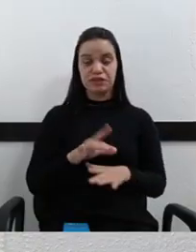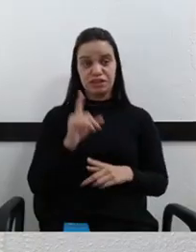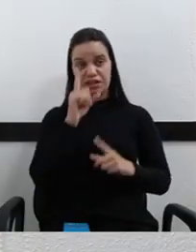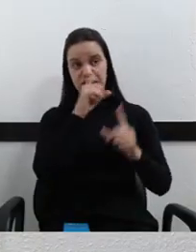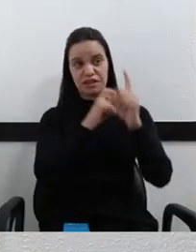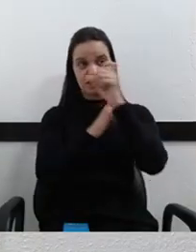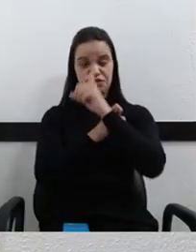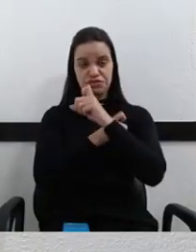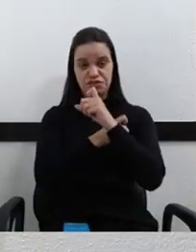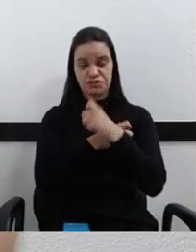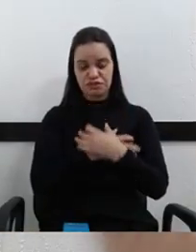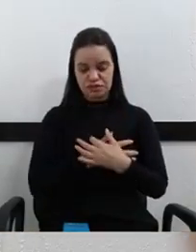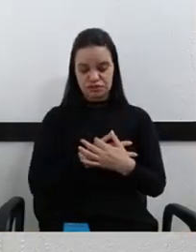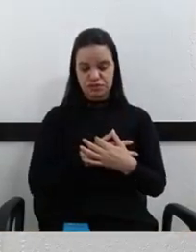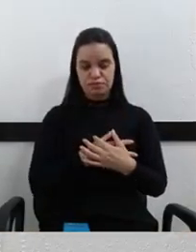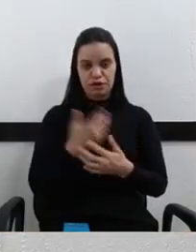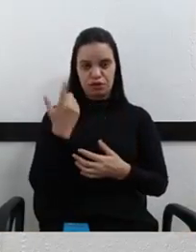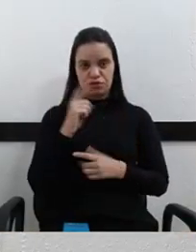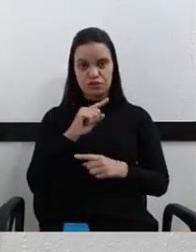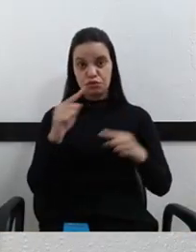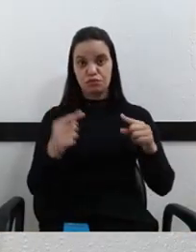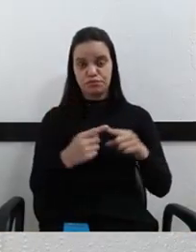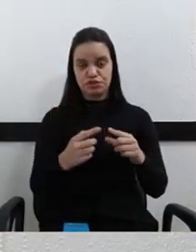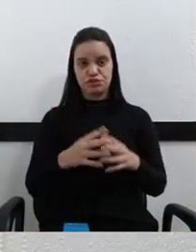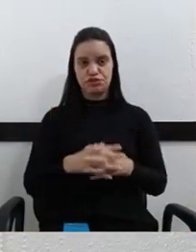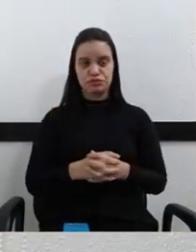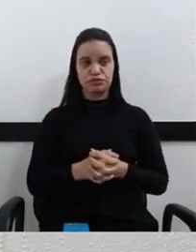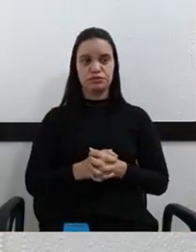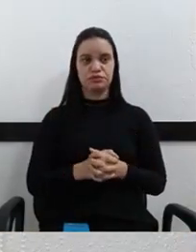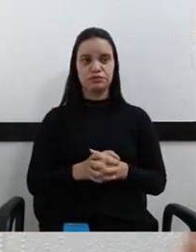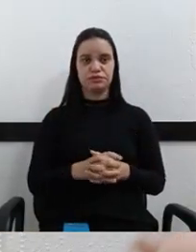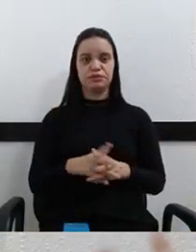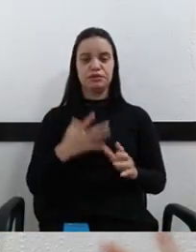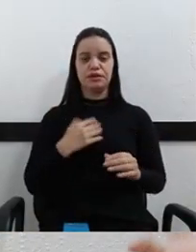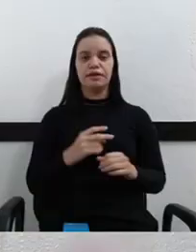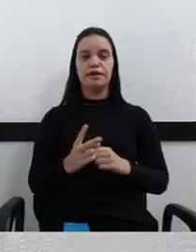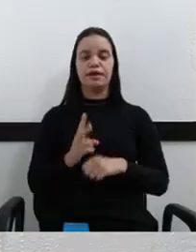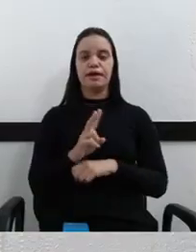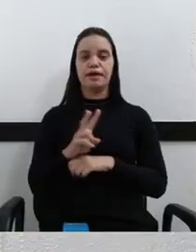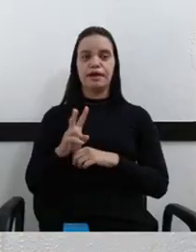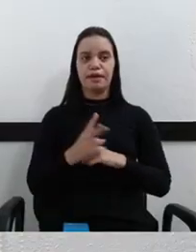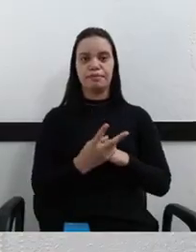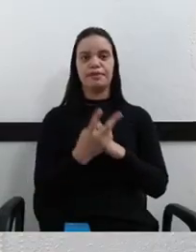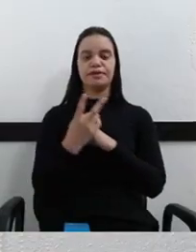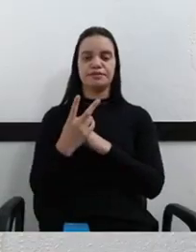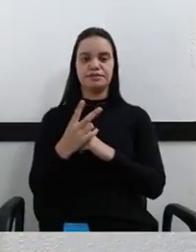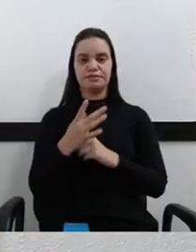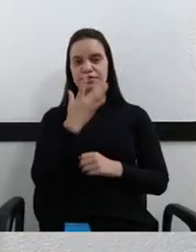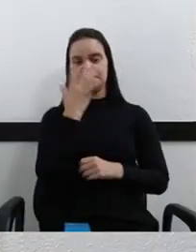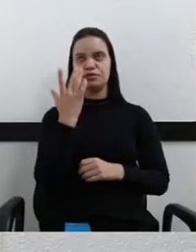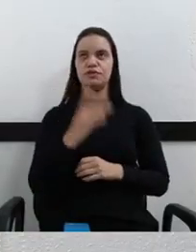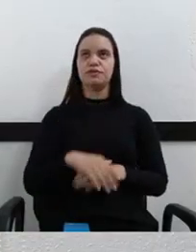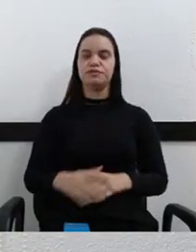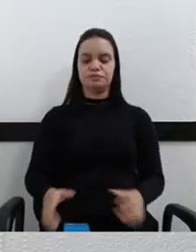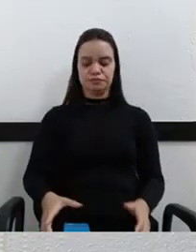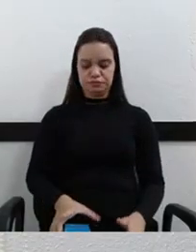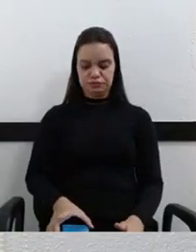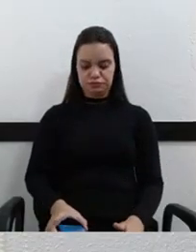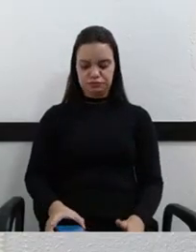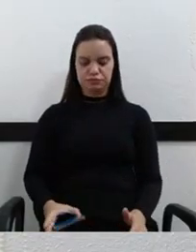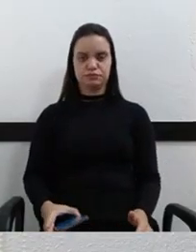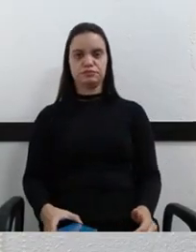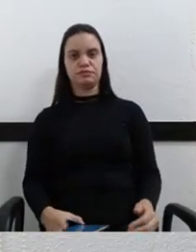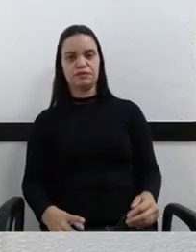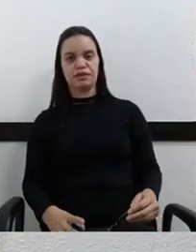difícil para gerar o resultado que a gente quer, que é preservar o direito das pessoas que causam indeferimento. Ô, Luiz, então, você me concede uma